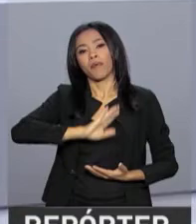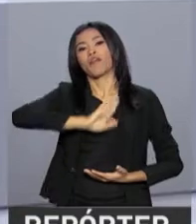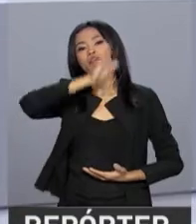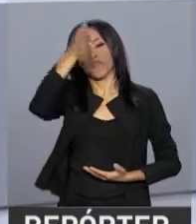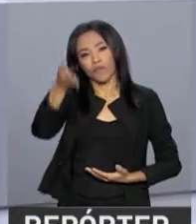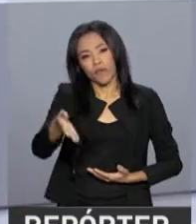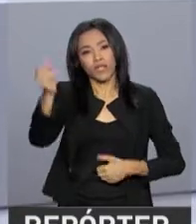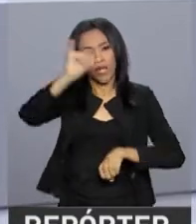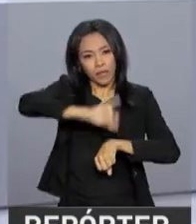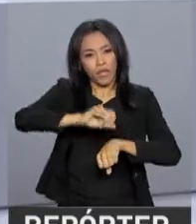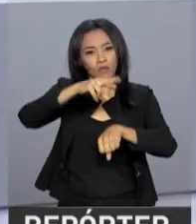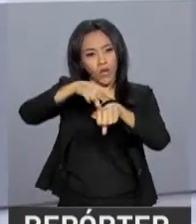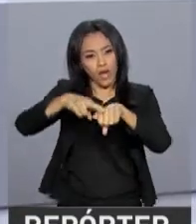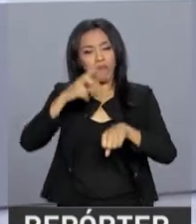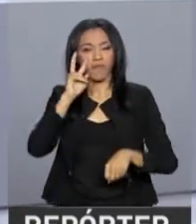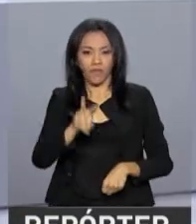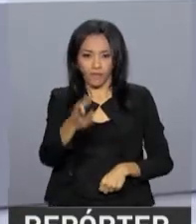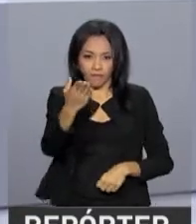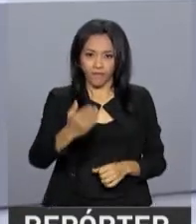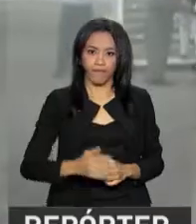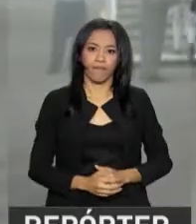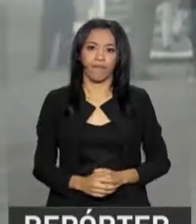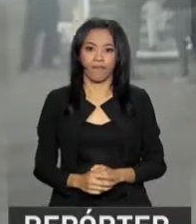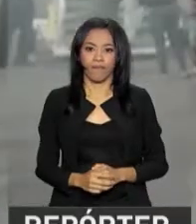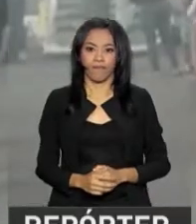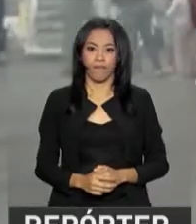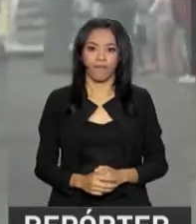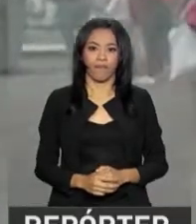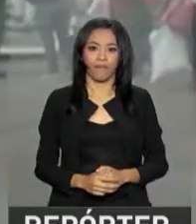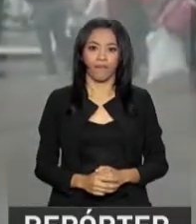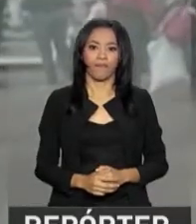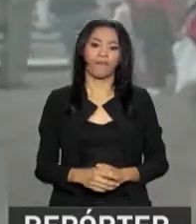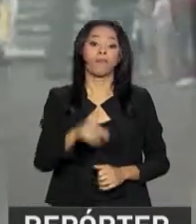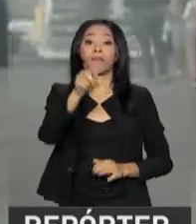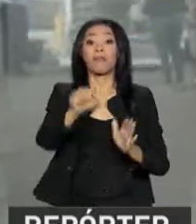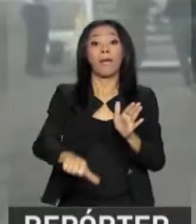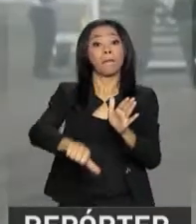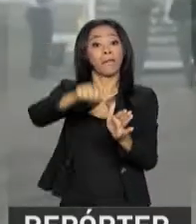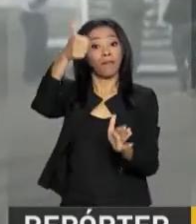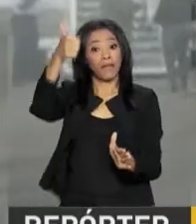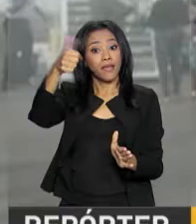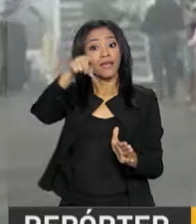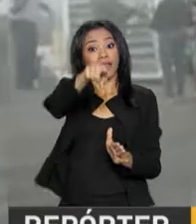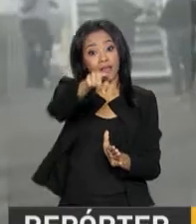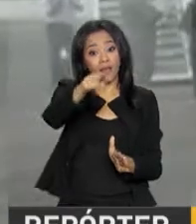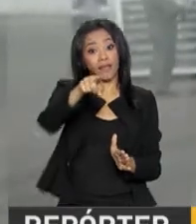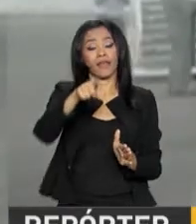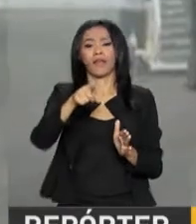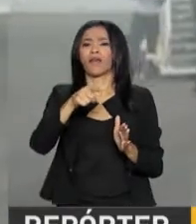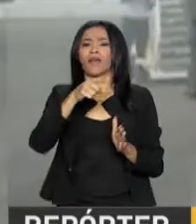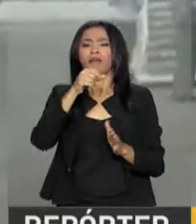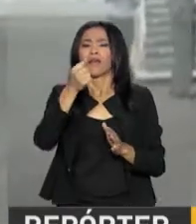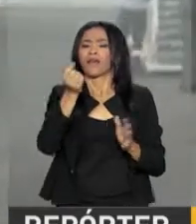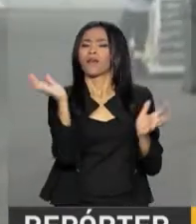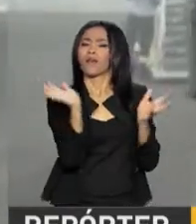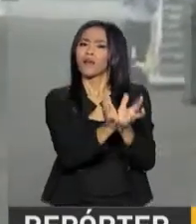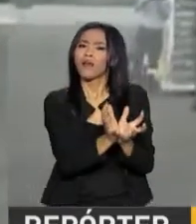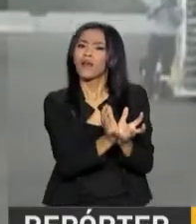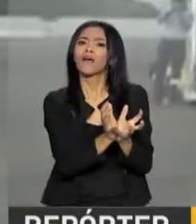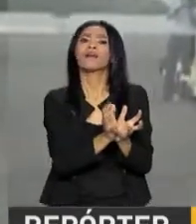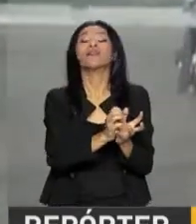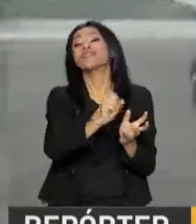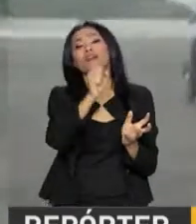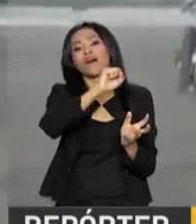em Roraima, e acompanha o embarque. A primeira leva de imigrantes venezuelanos embarca